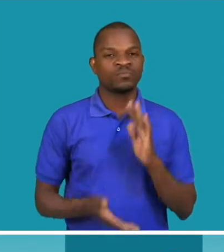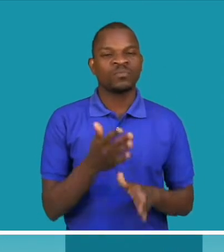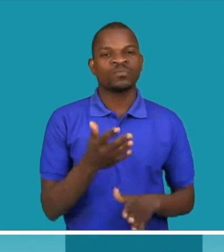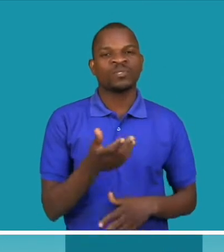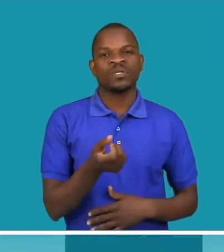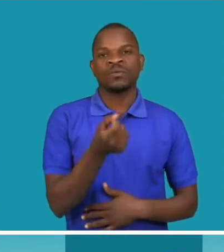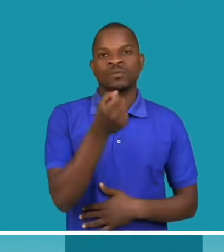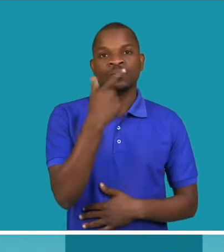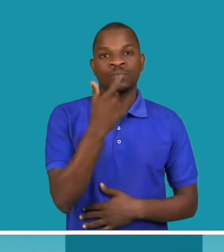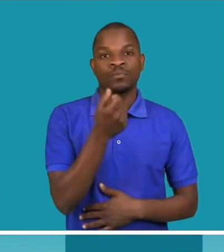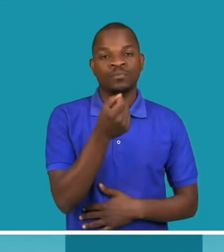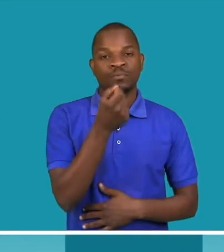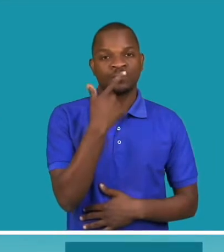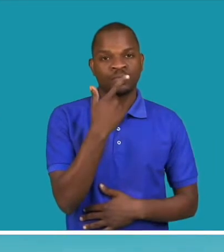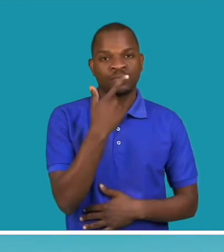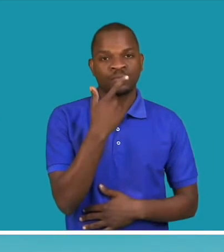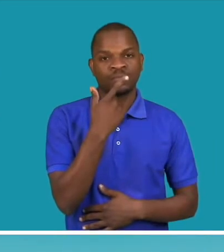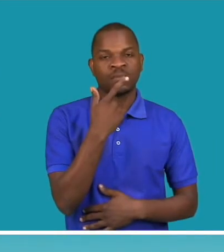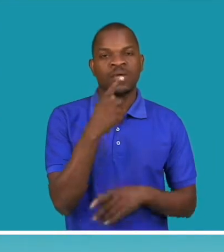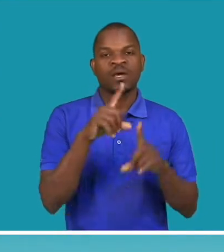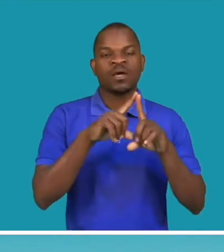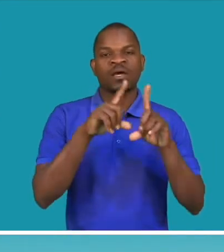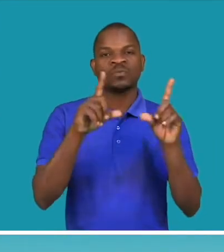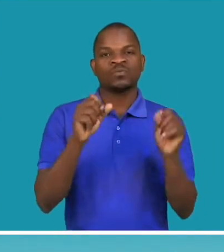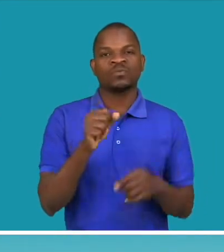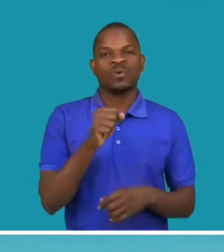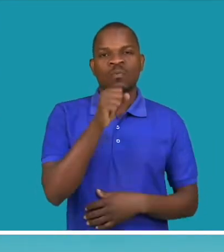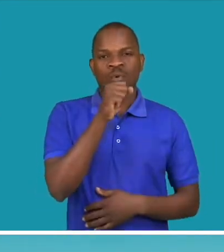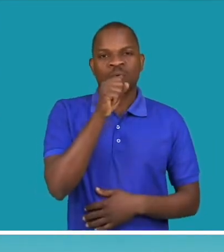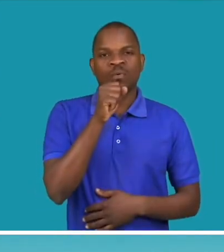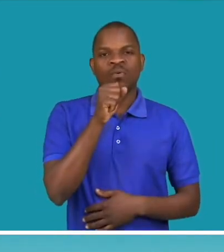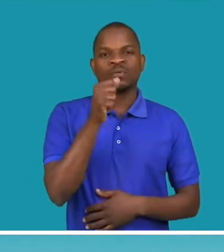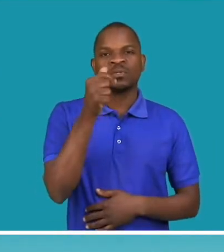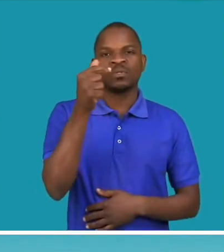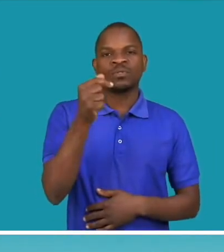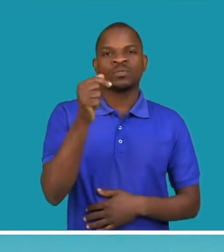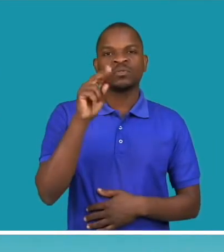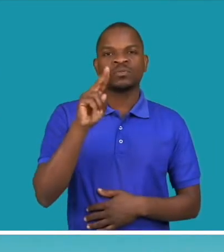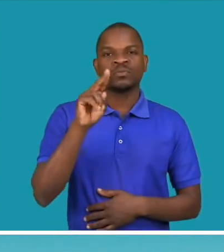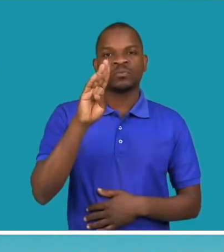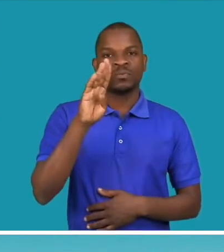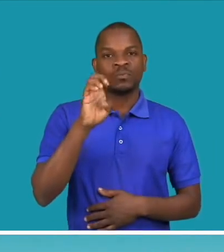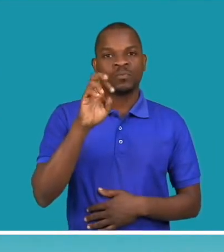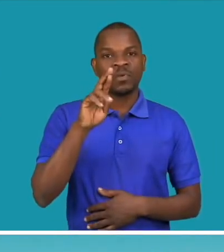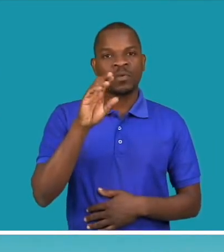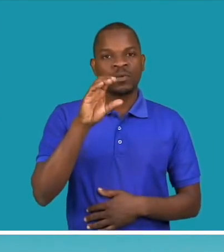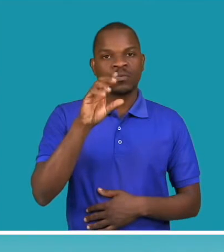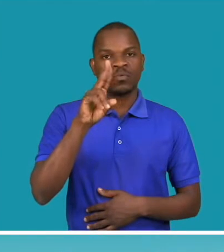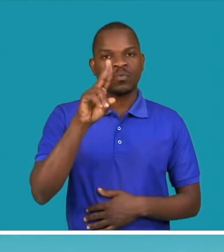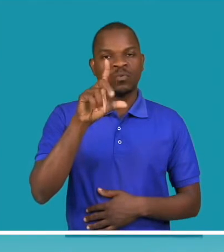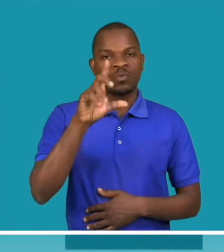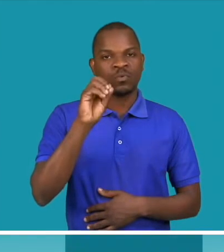Eu comecei a tomar comprimido de tuberculose. Eu recuperei do